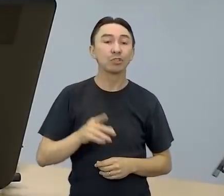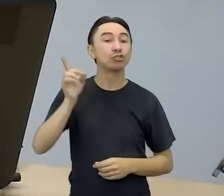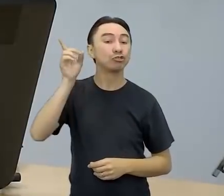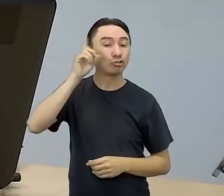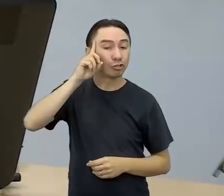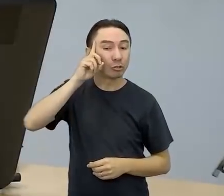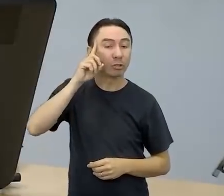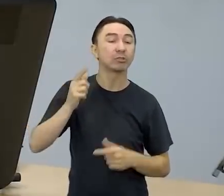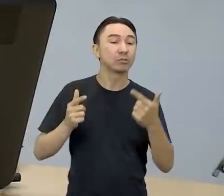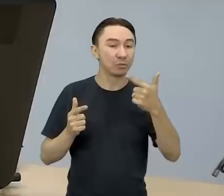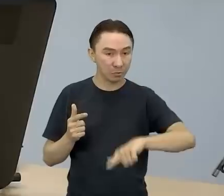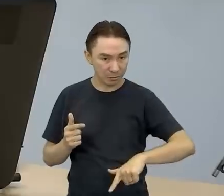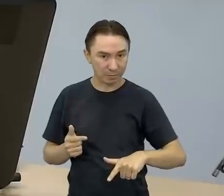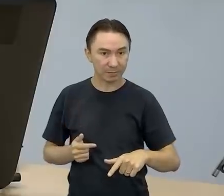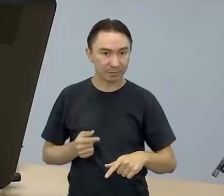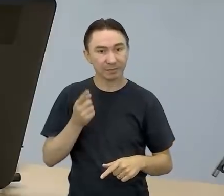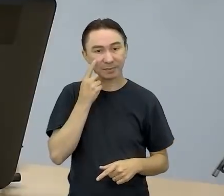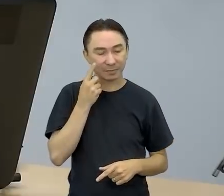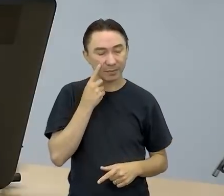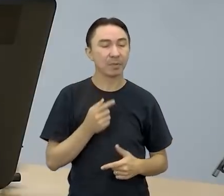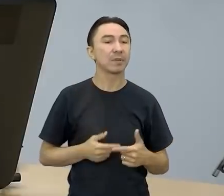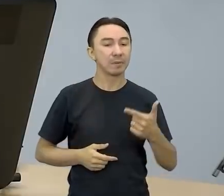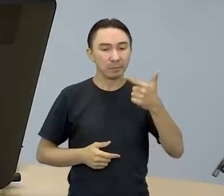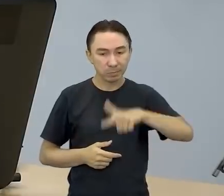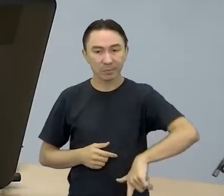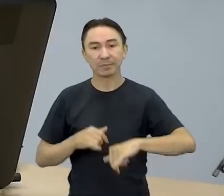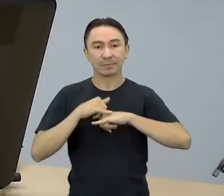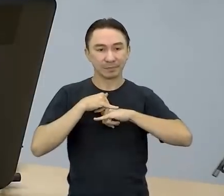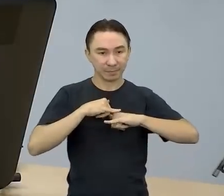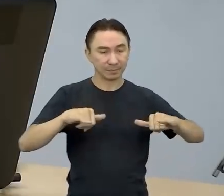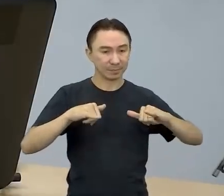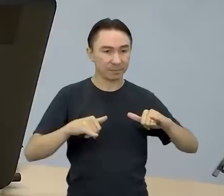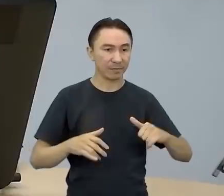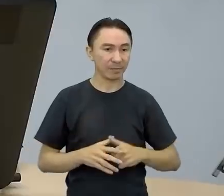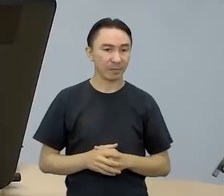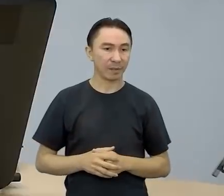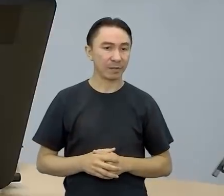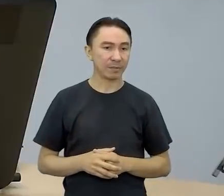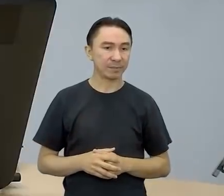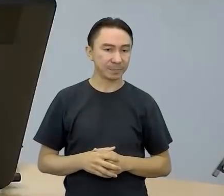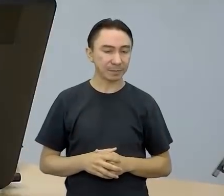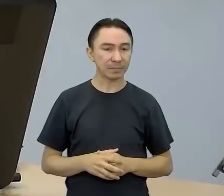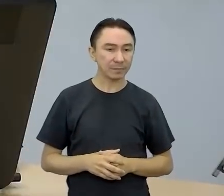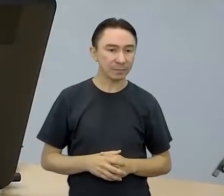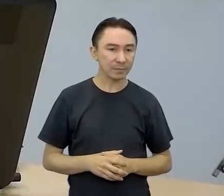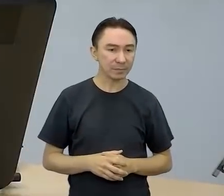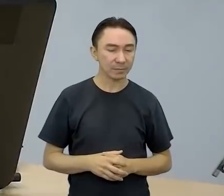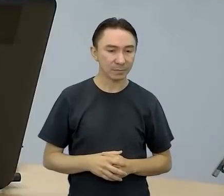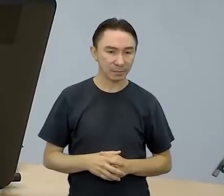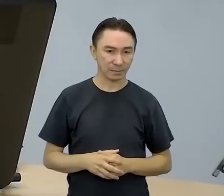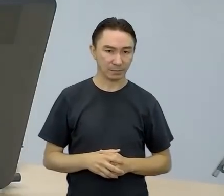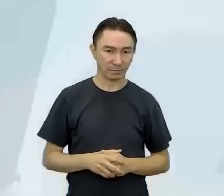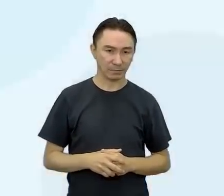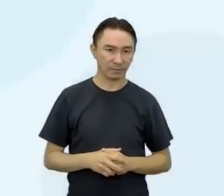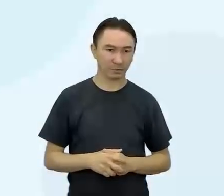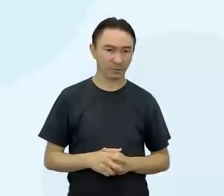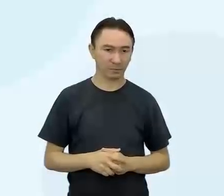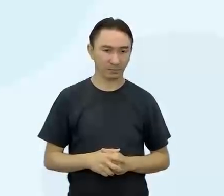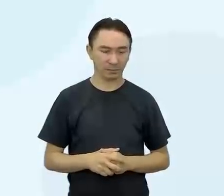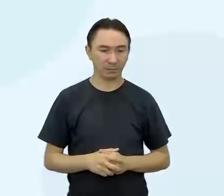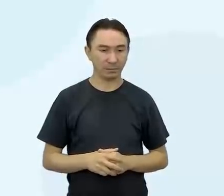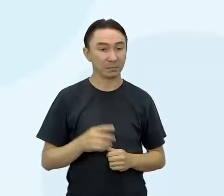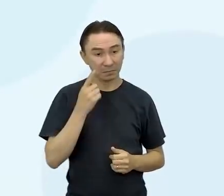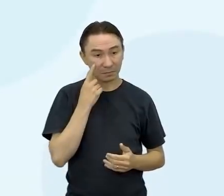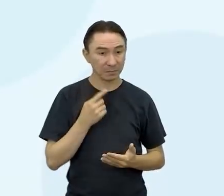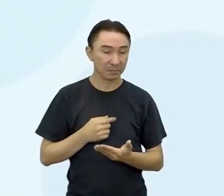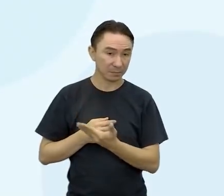slide a gente já repete essas datas, né, avançando um pouquinho aí na linha do tempo. Então, no próximo slide de produção, por favor, eu vou deixar um pouquinho